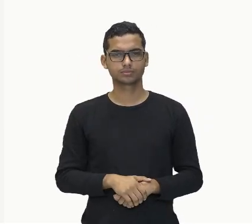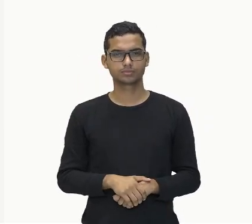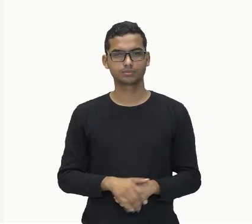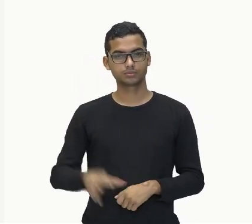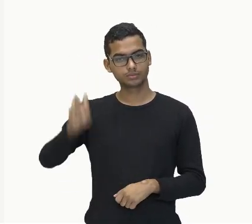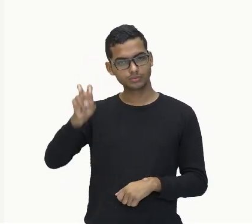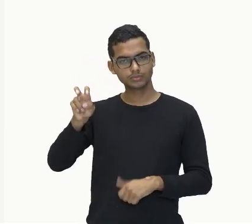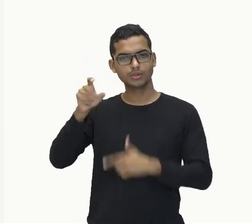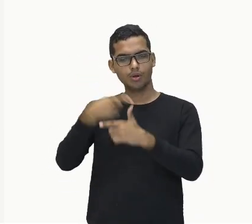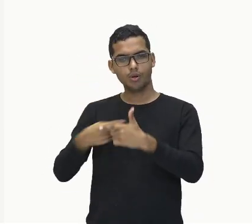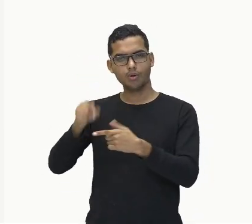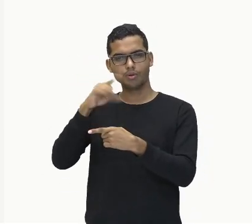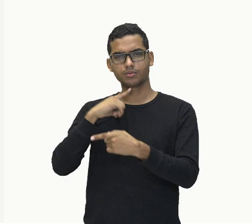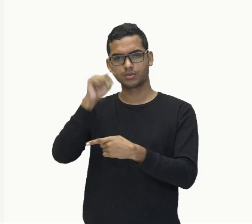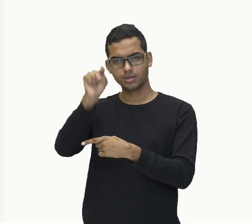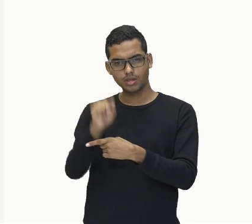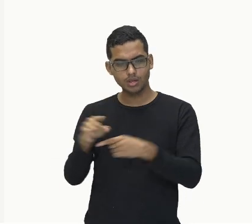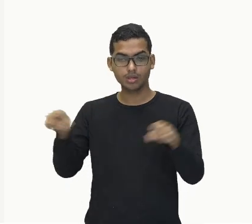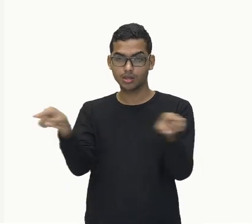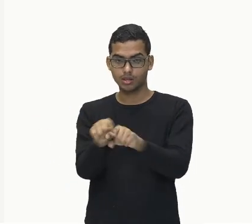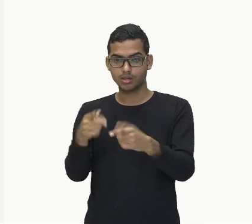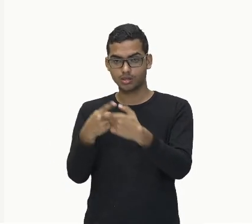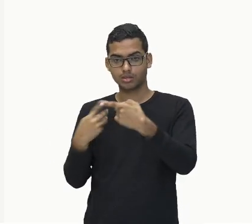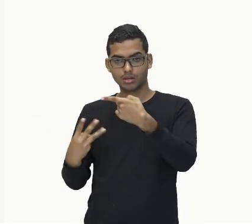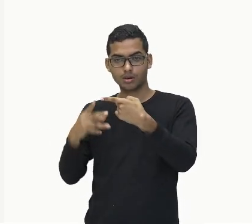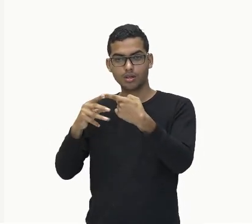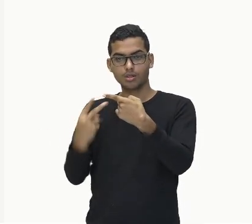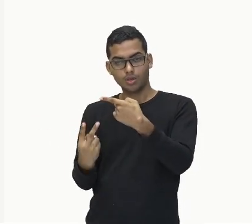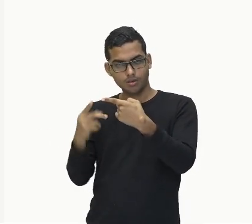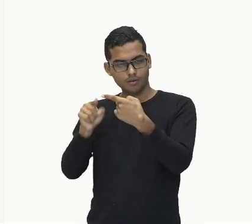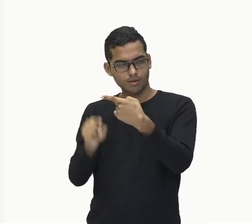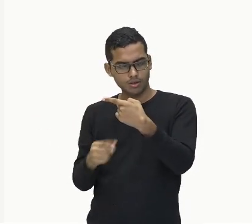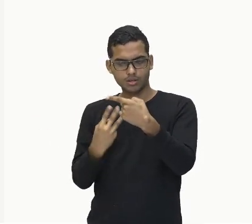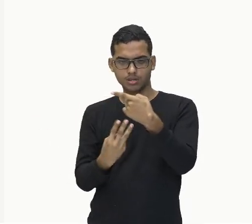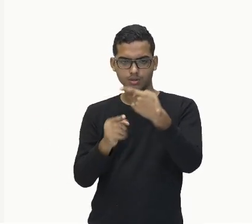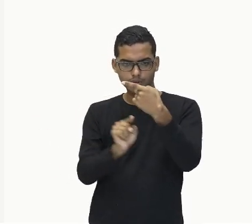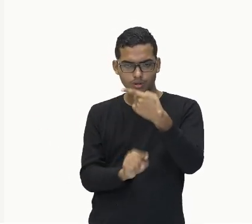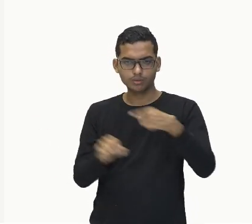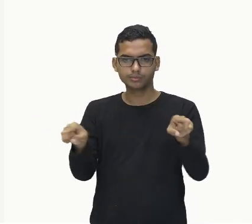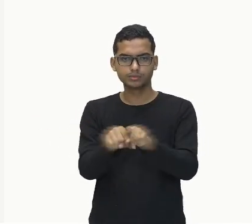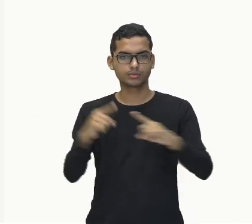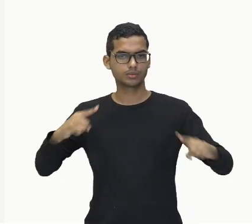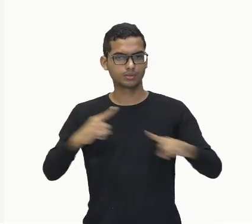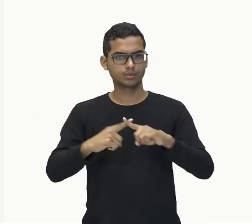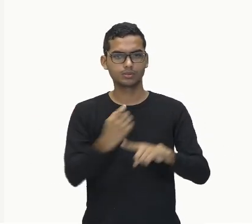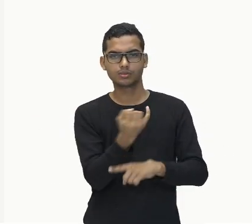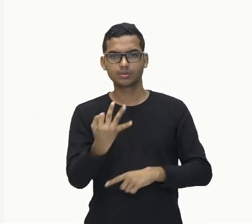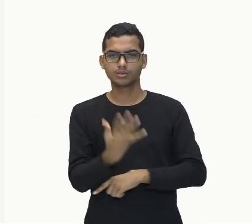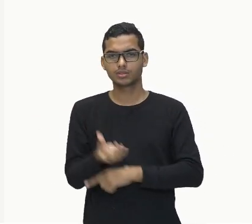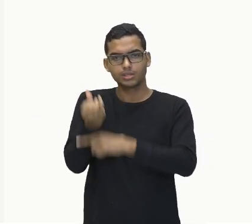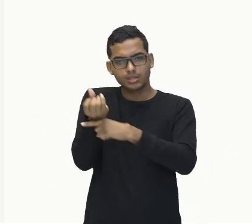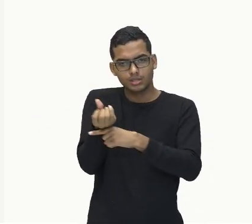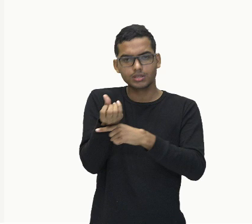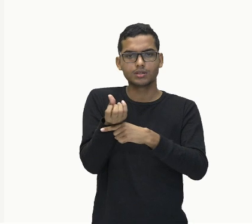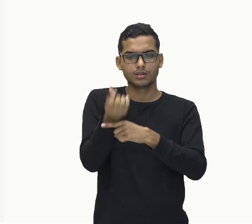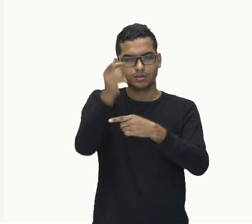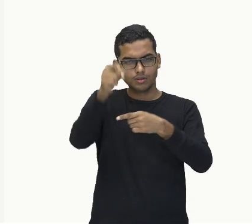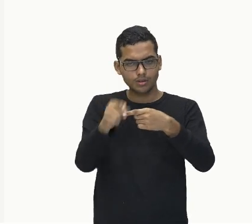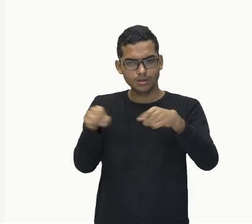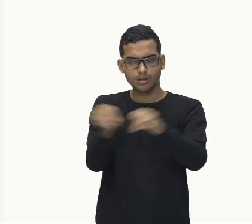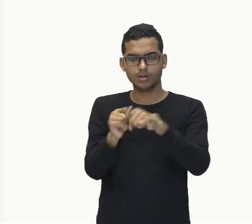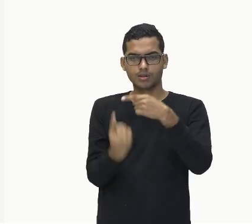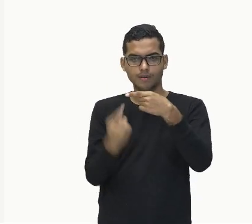5 fatorial sobre 2 fatorial sobre 3 fatorial vezes 6 fatorial sobre